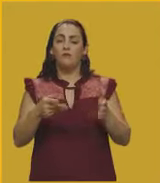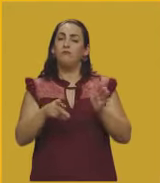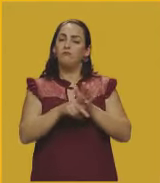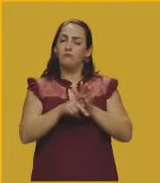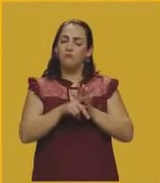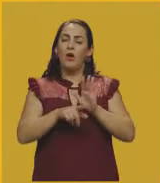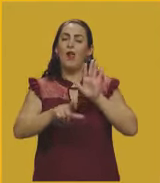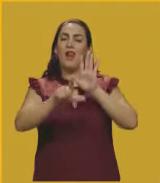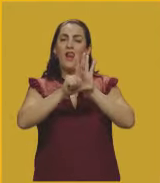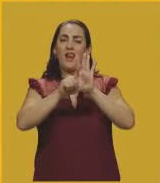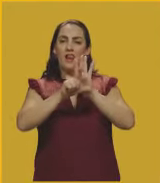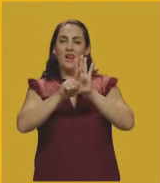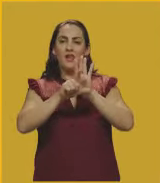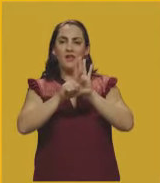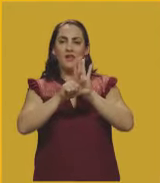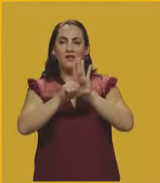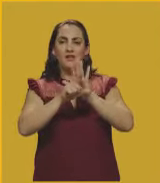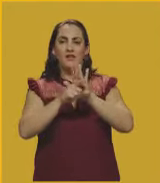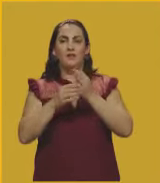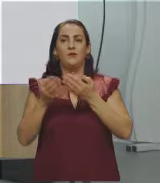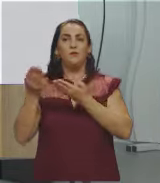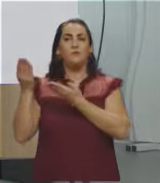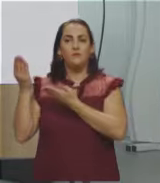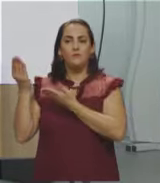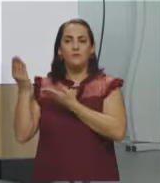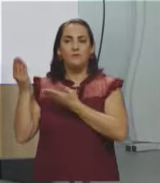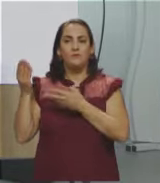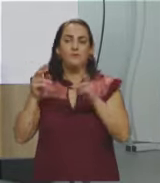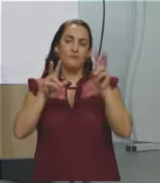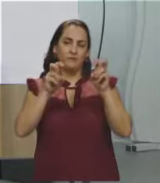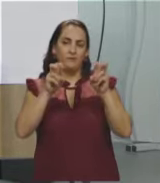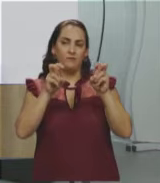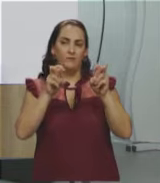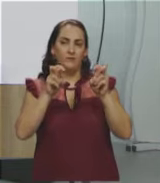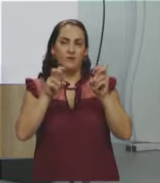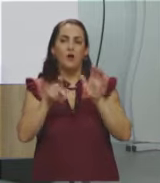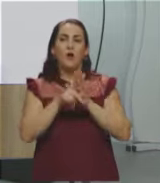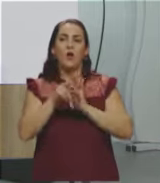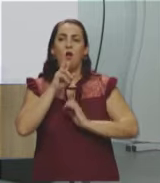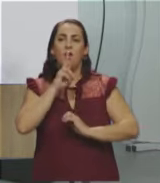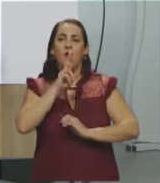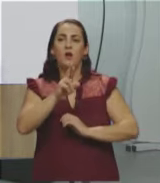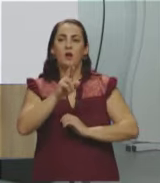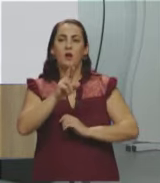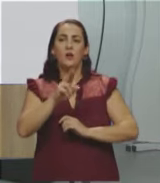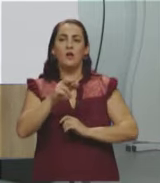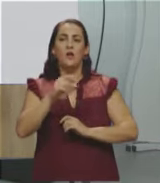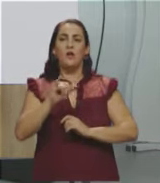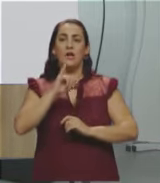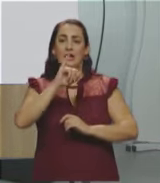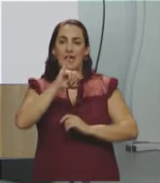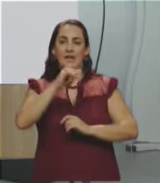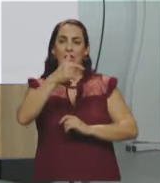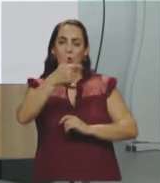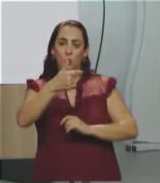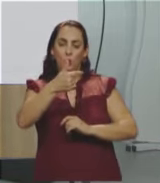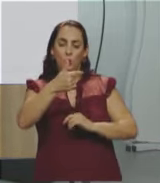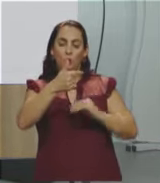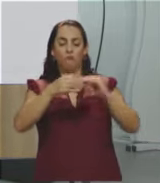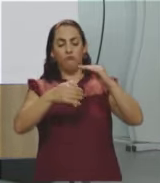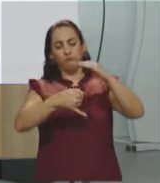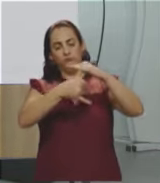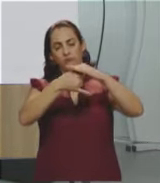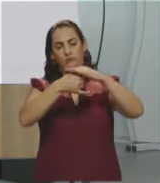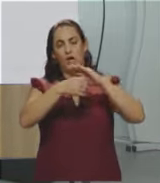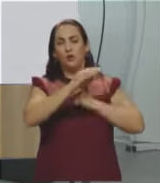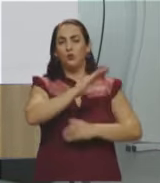Kirchhoff, tá? Usando a lei de Kirchhoff, eu vou encontrar o valor de I2. I2 é a corrente que passa por baixo, né?